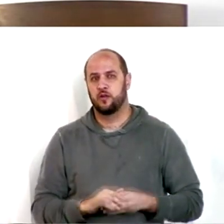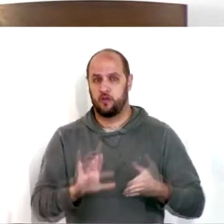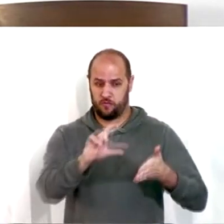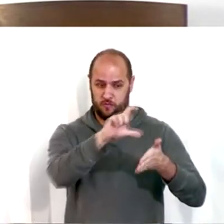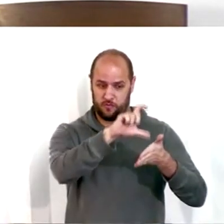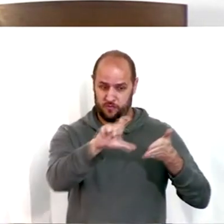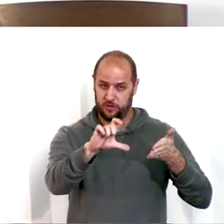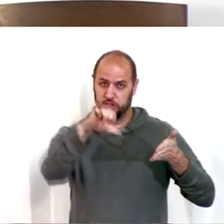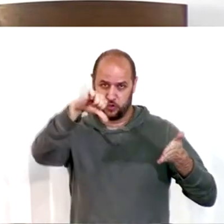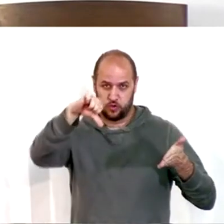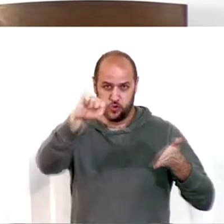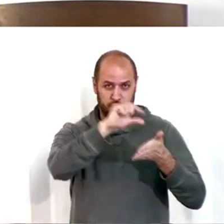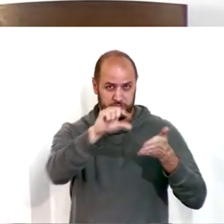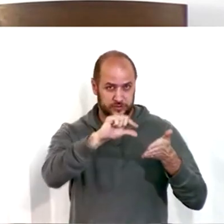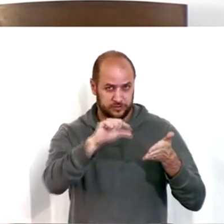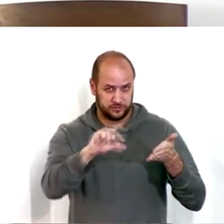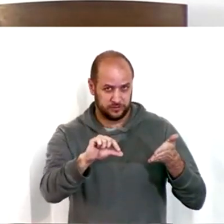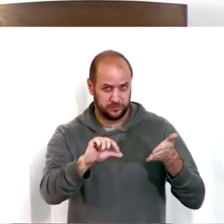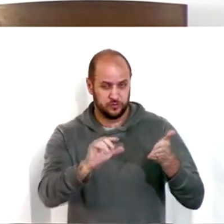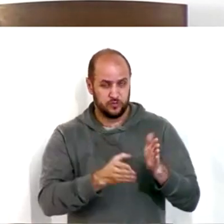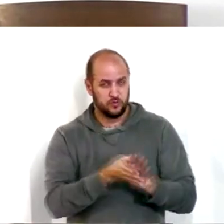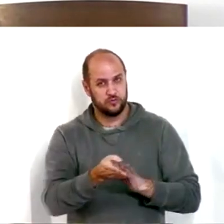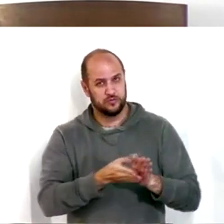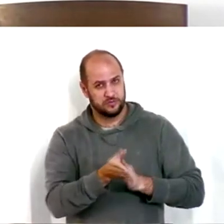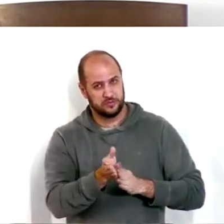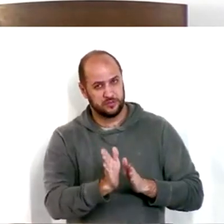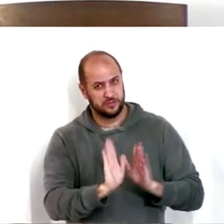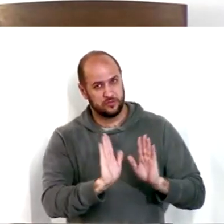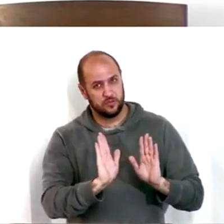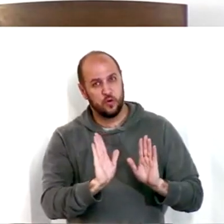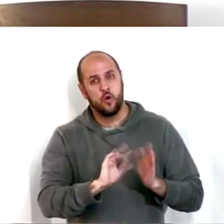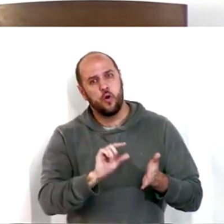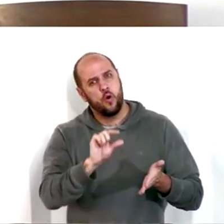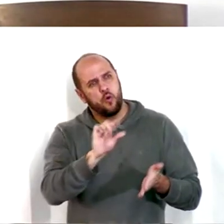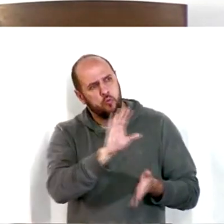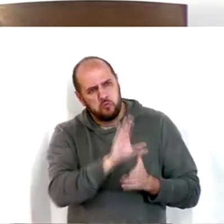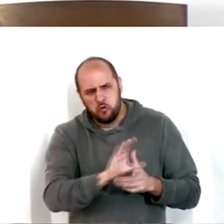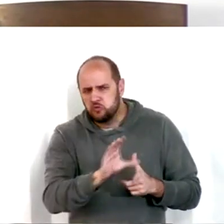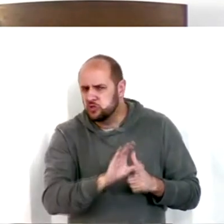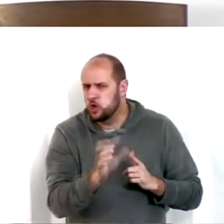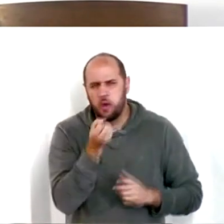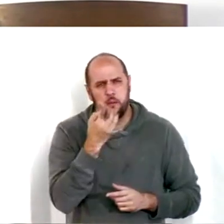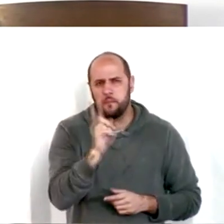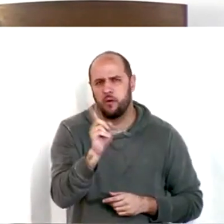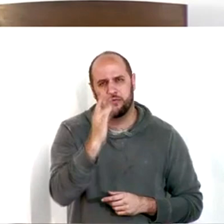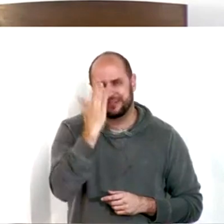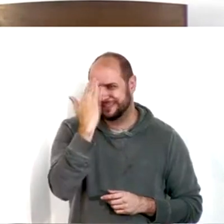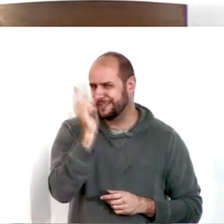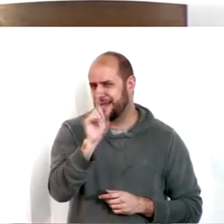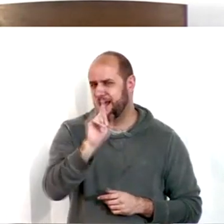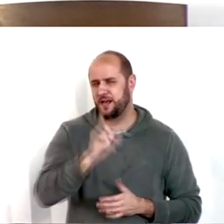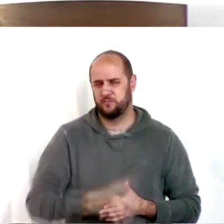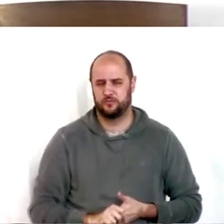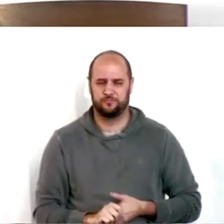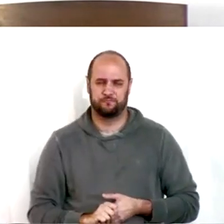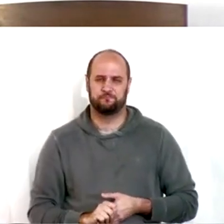versículos, o conselho e a consecução do conselho imprudente, não sábio, de Noemi a